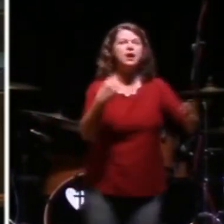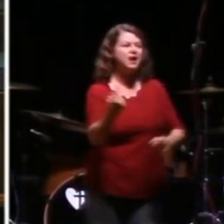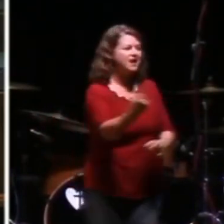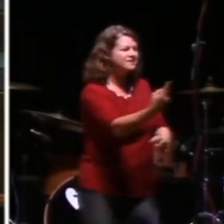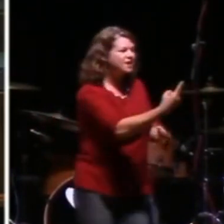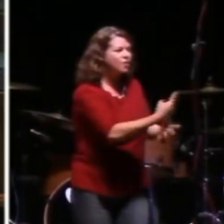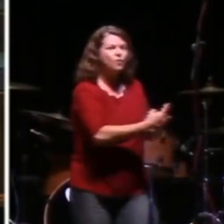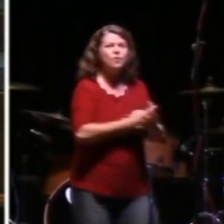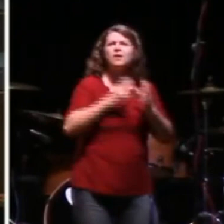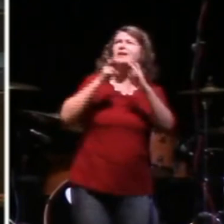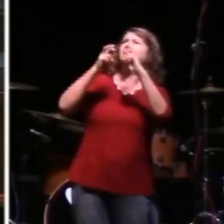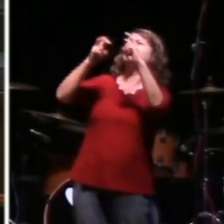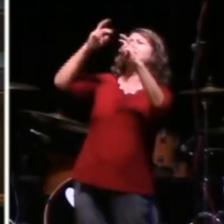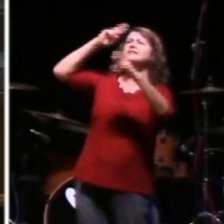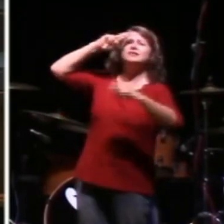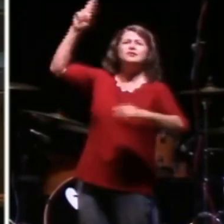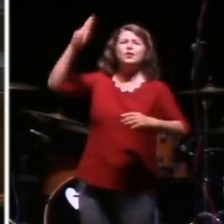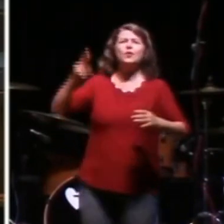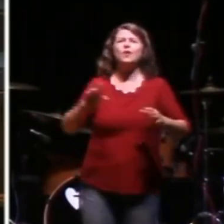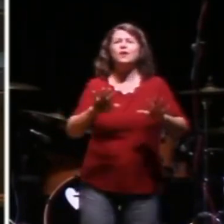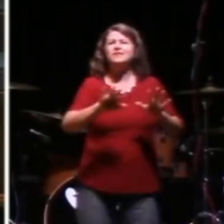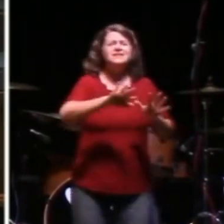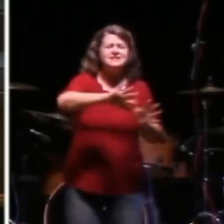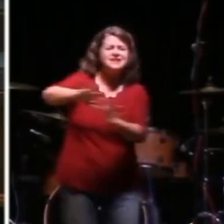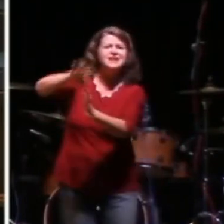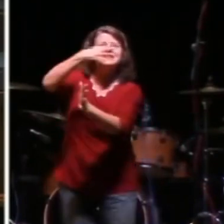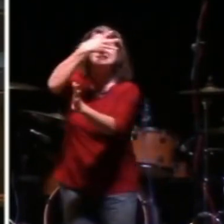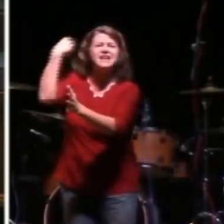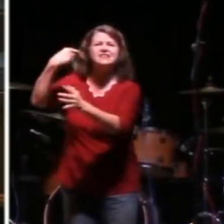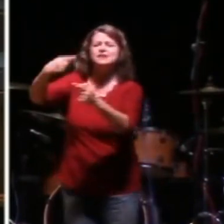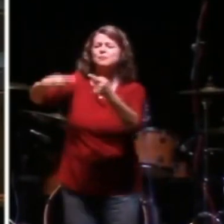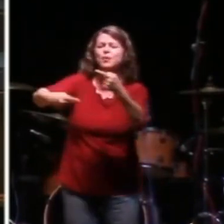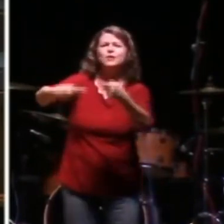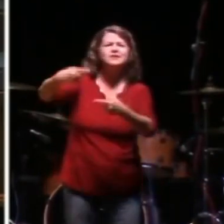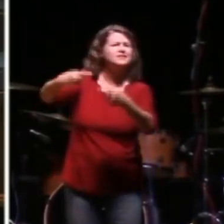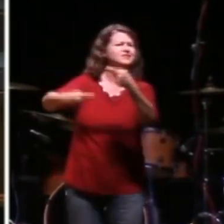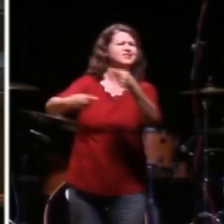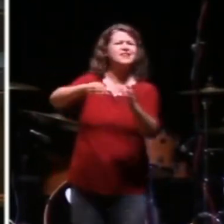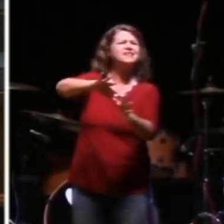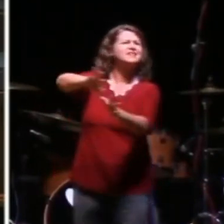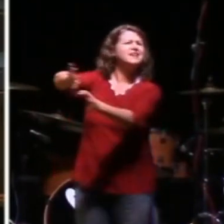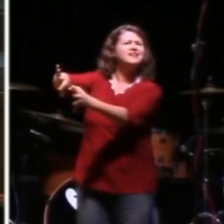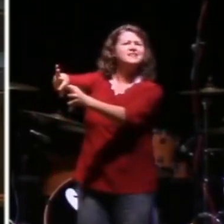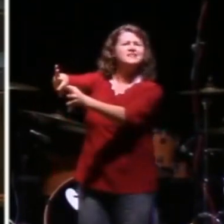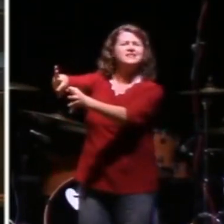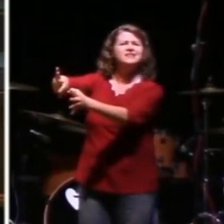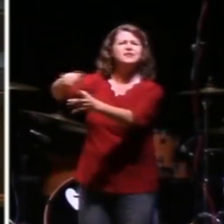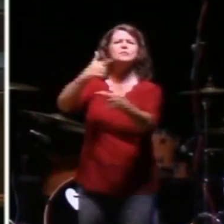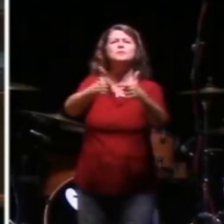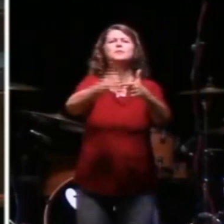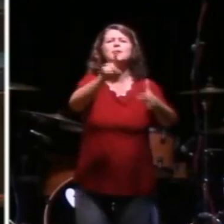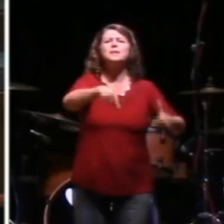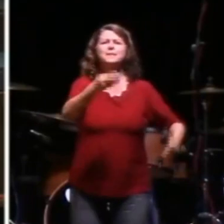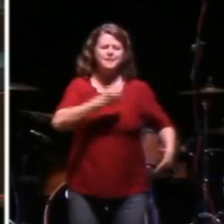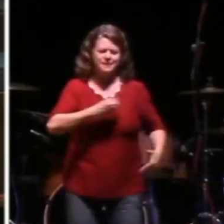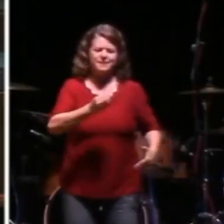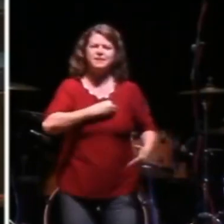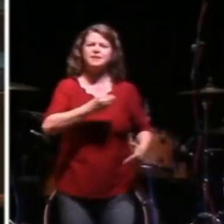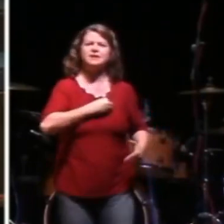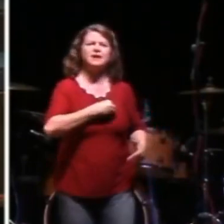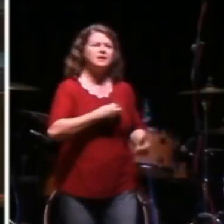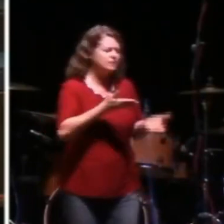aqui a questão é pecado aqui é um povo confessando os seus pecados